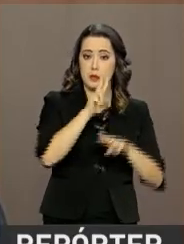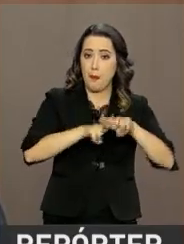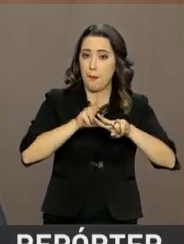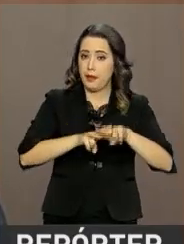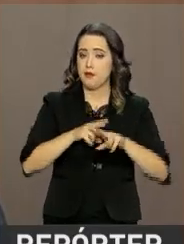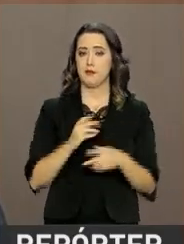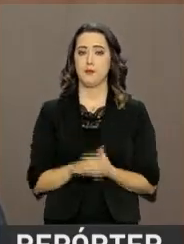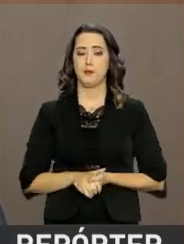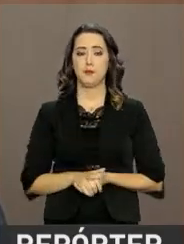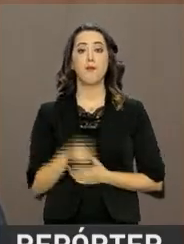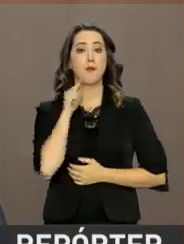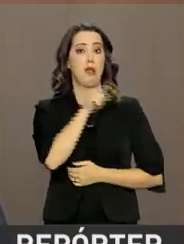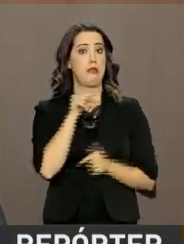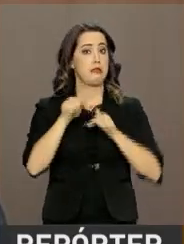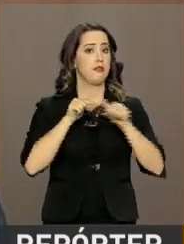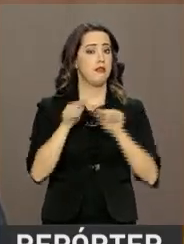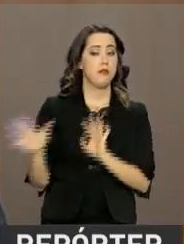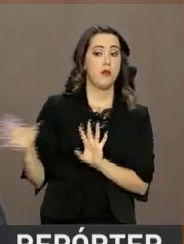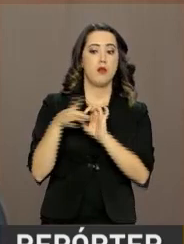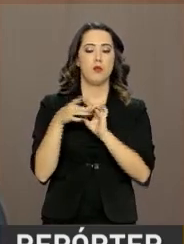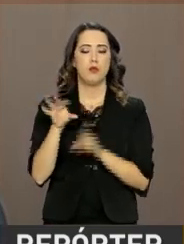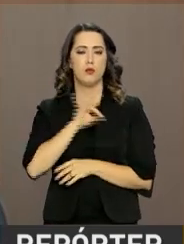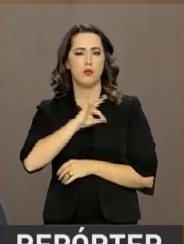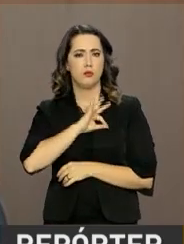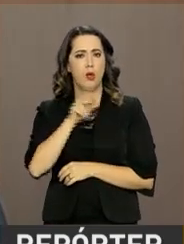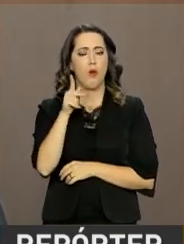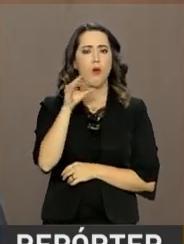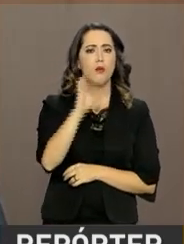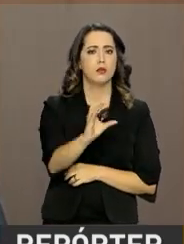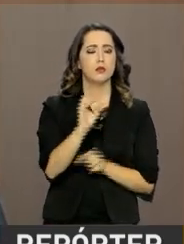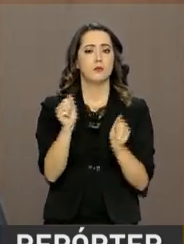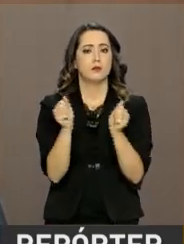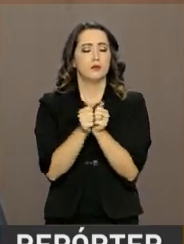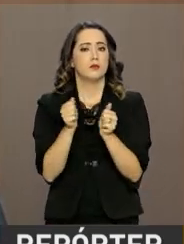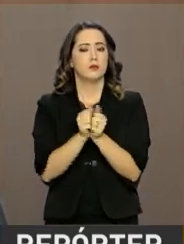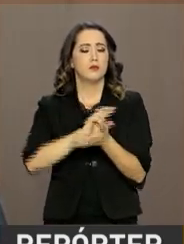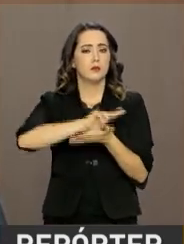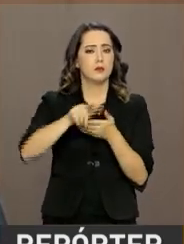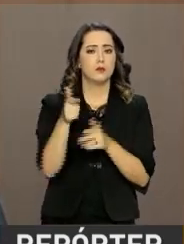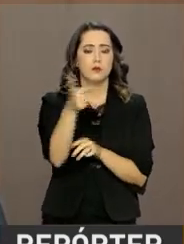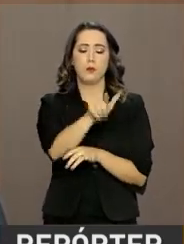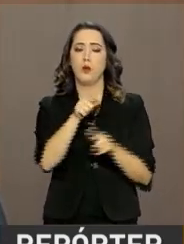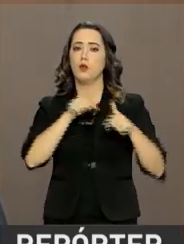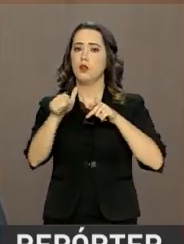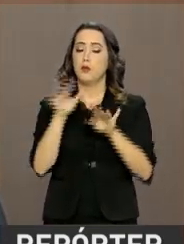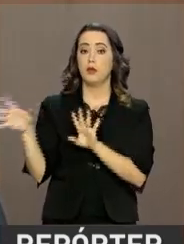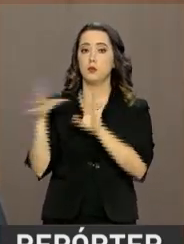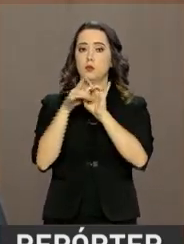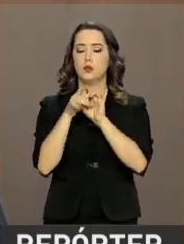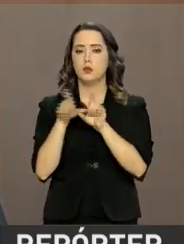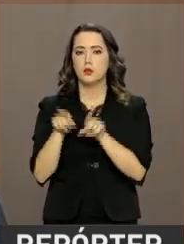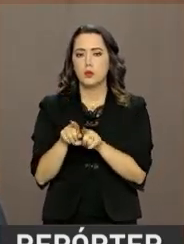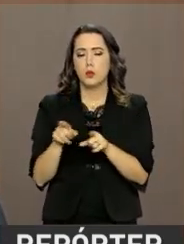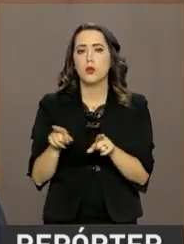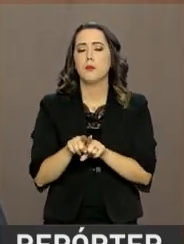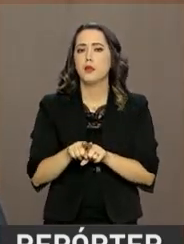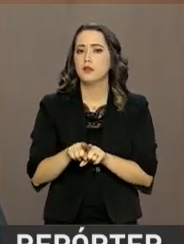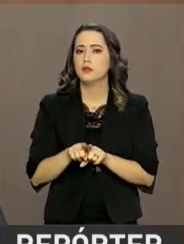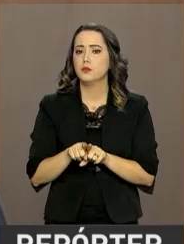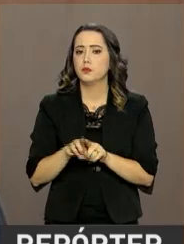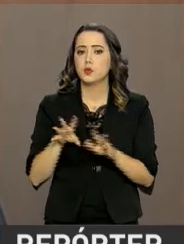essa operação integrada com a polícia civil sucede a uma outra ação integrada que envolveu